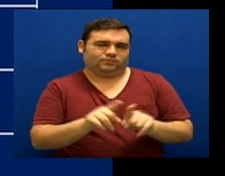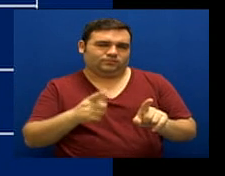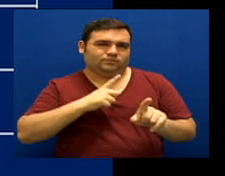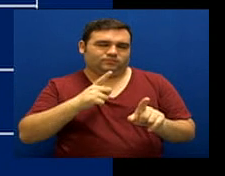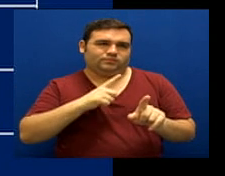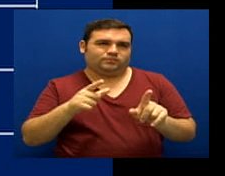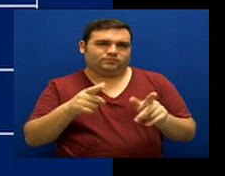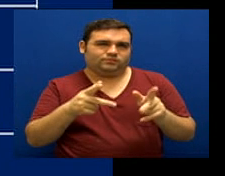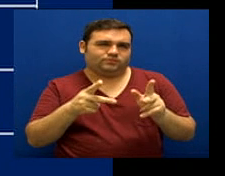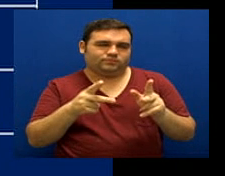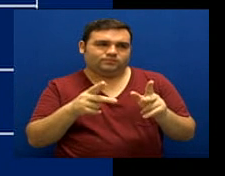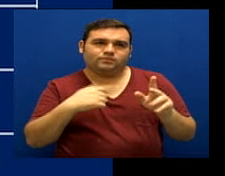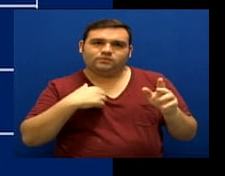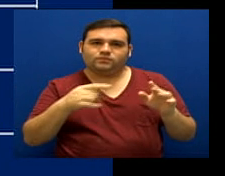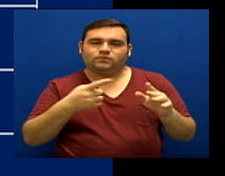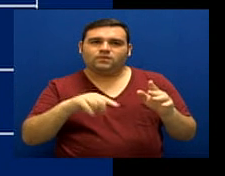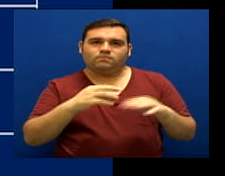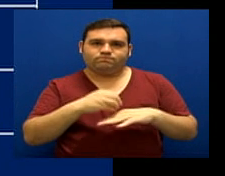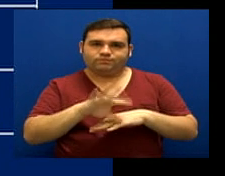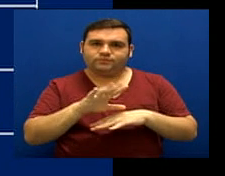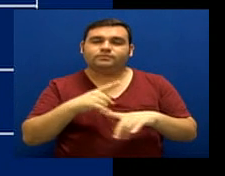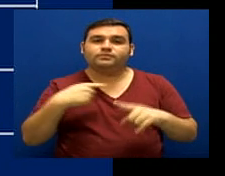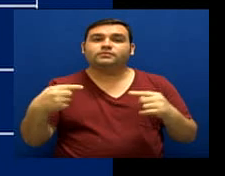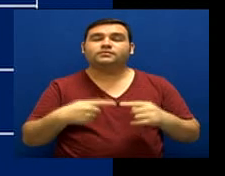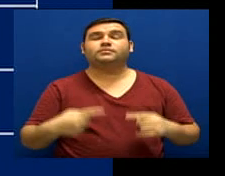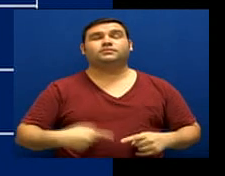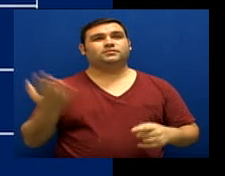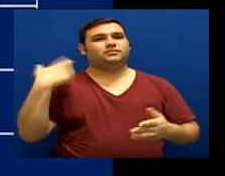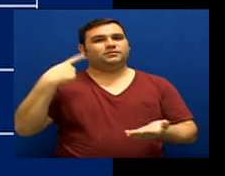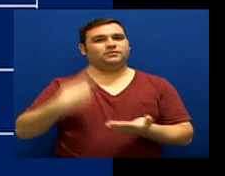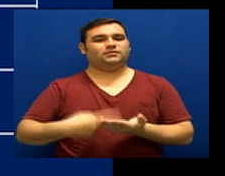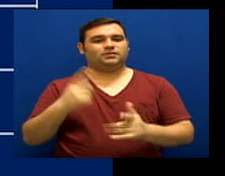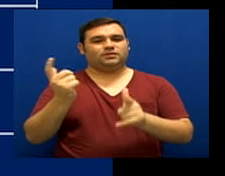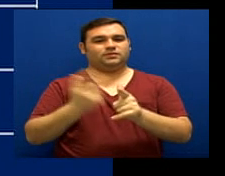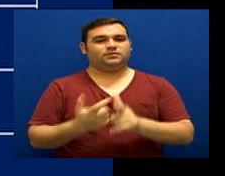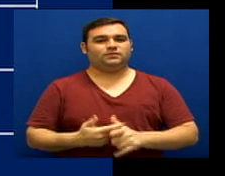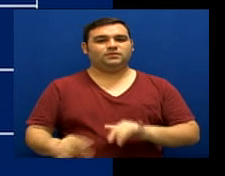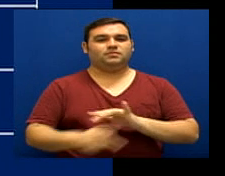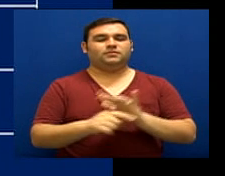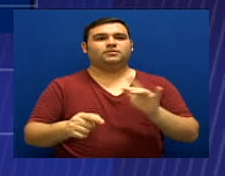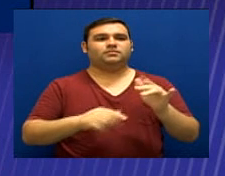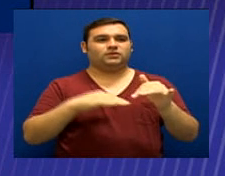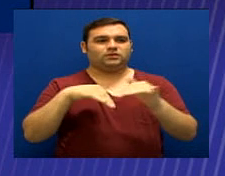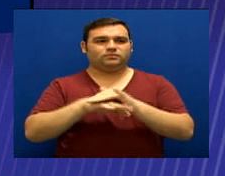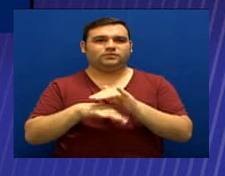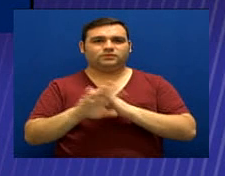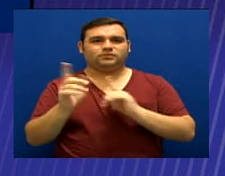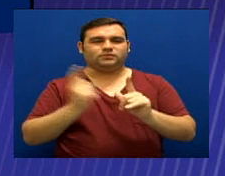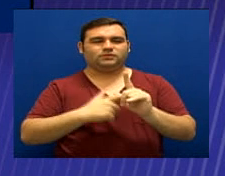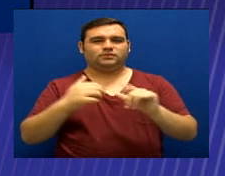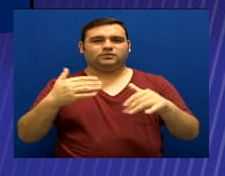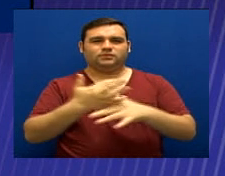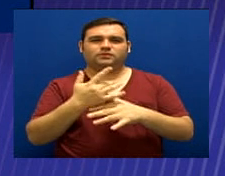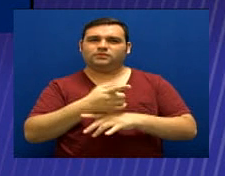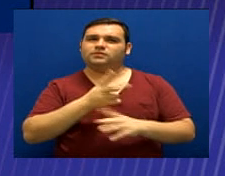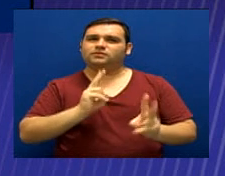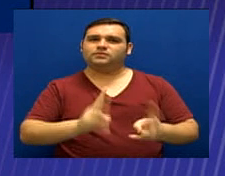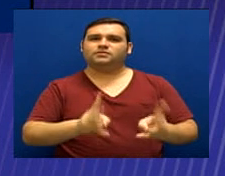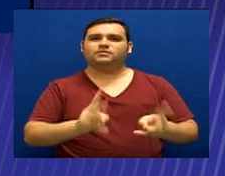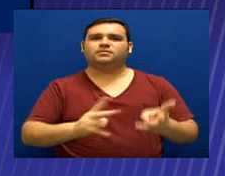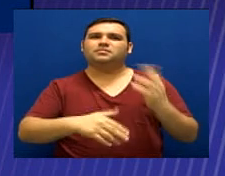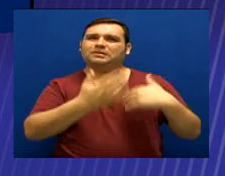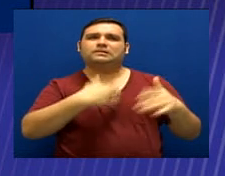observação que em relação àquela negociação da dívida com o tesouro que o kaká como eu sei que eu sempre estava